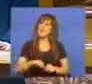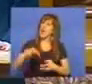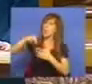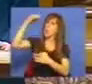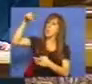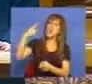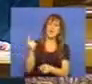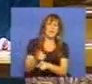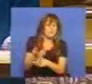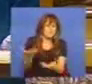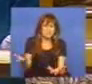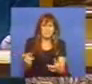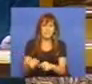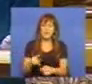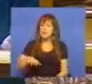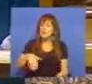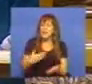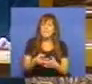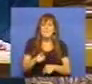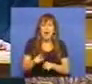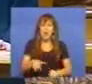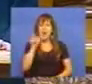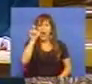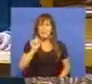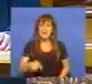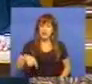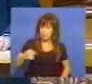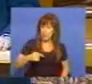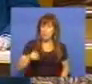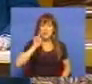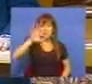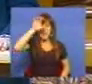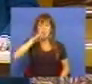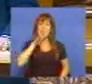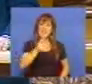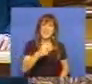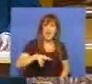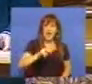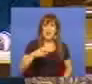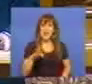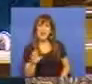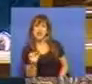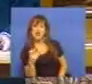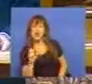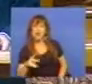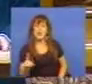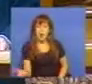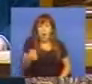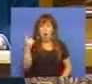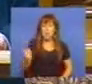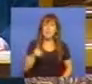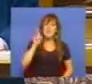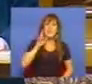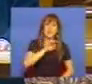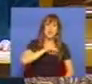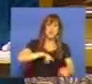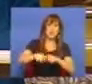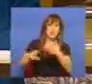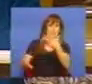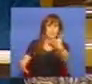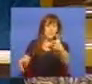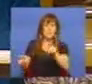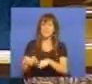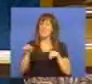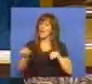único critério, recorrendo às palavras da própria Ministra Ana Jorge. Caso contrário, senhoras e senhores deputados,